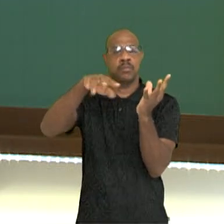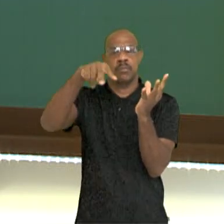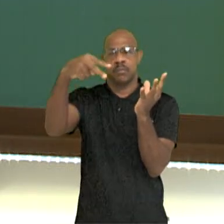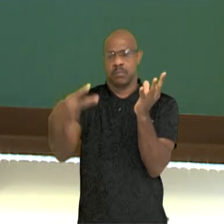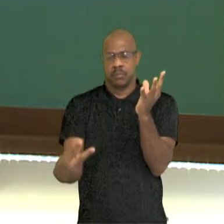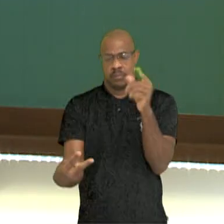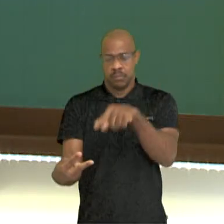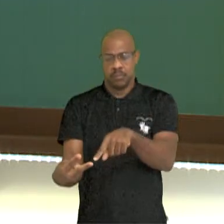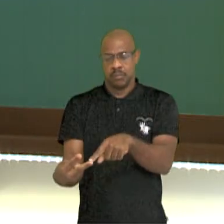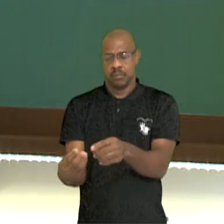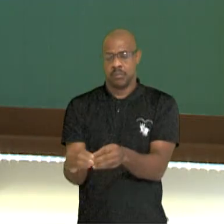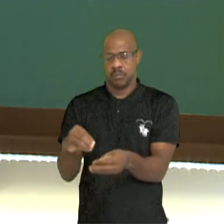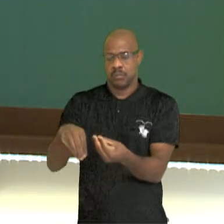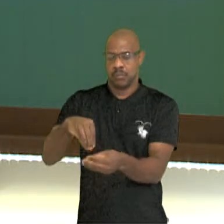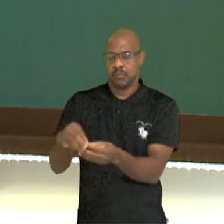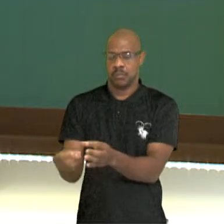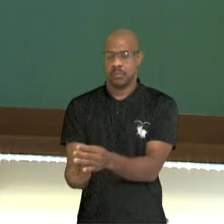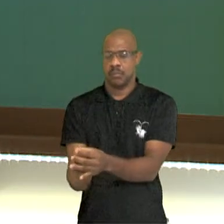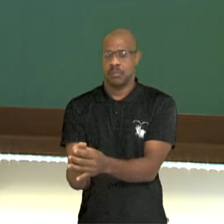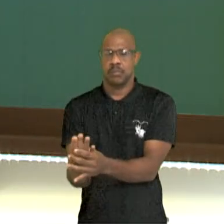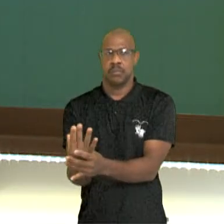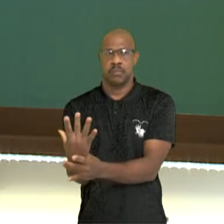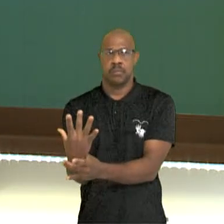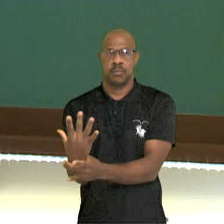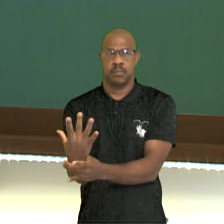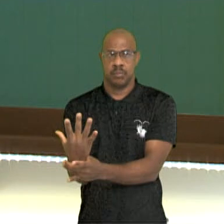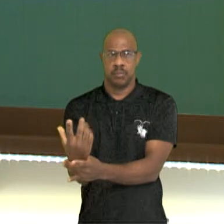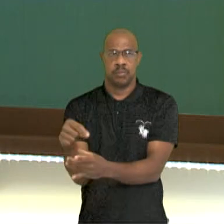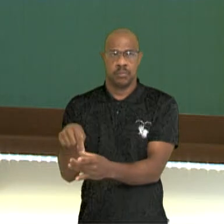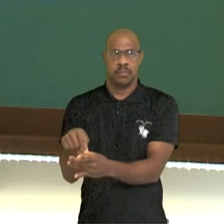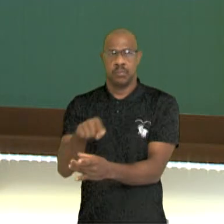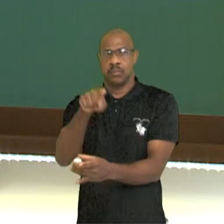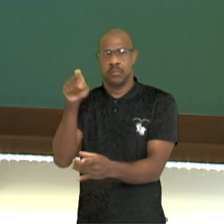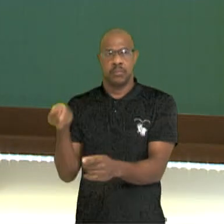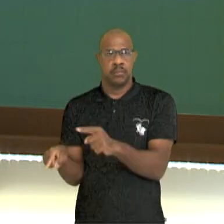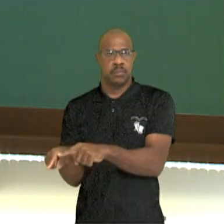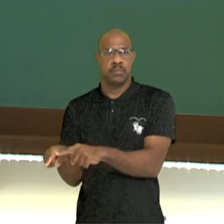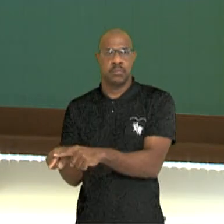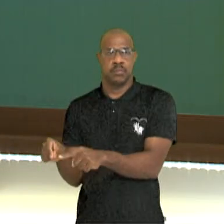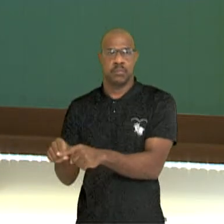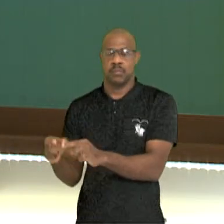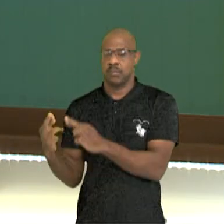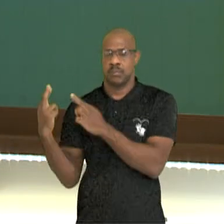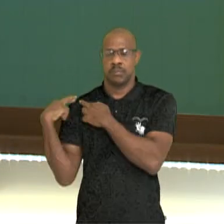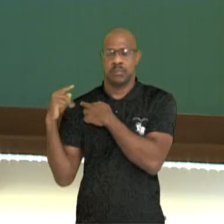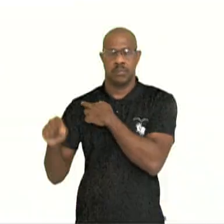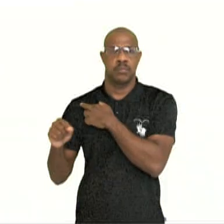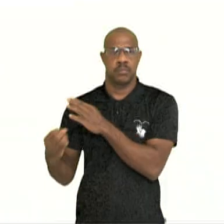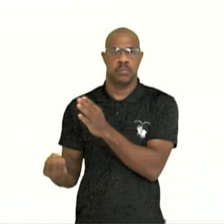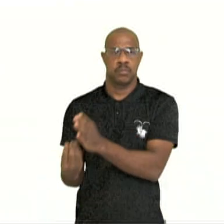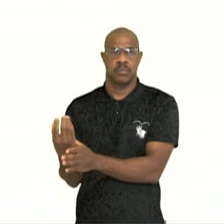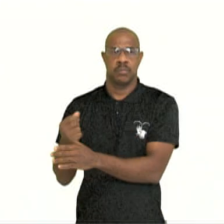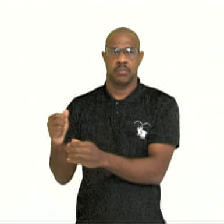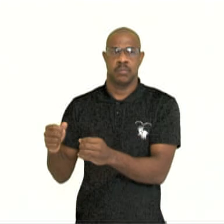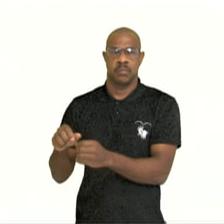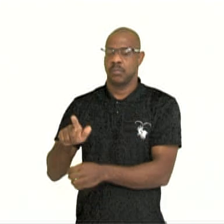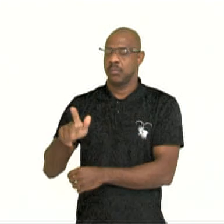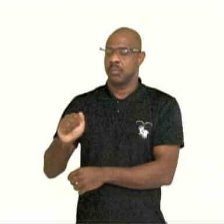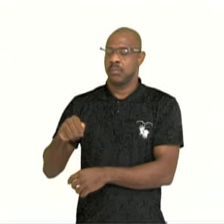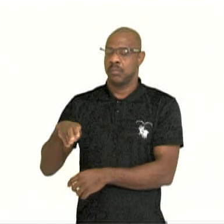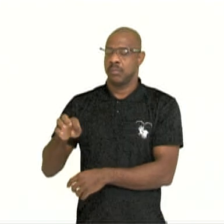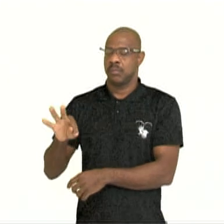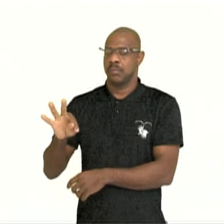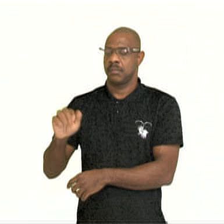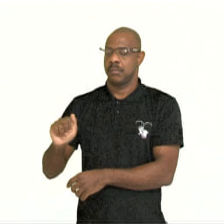no solo, germina, formando um prótalo. Esse prótalo ele vai ser responsável pela formação de um gametófito.